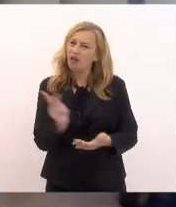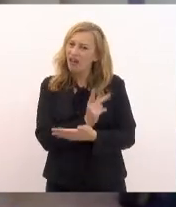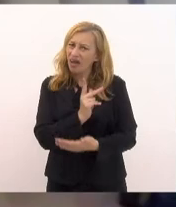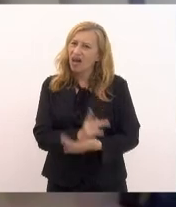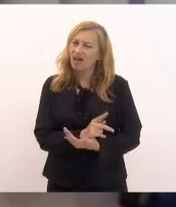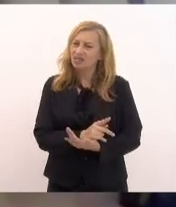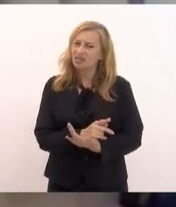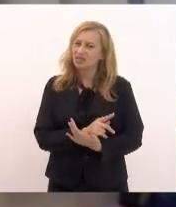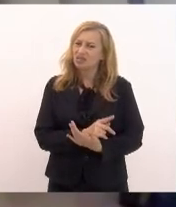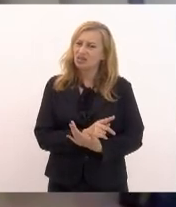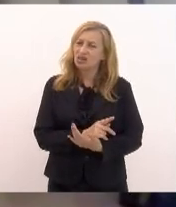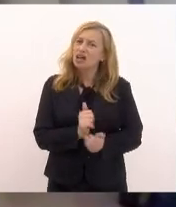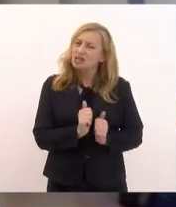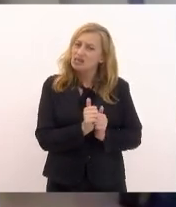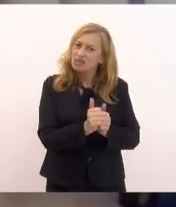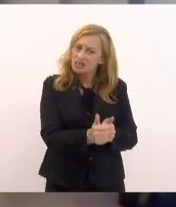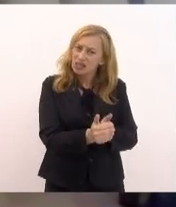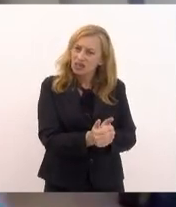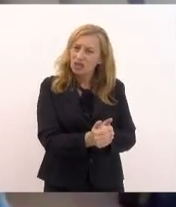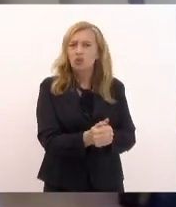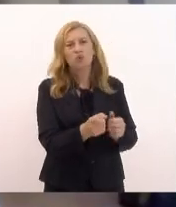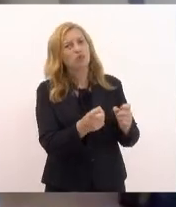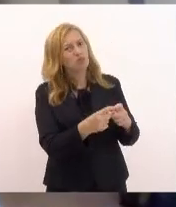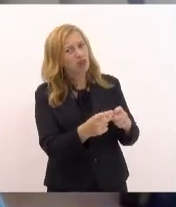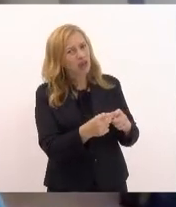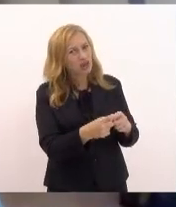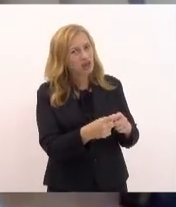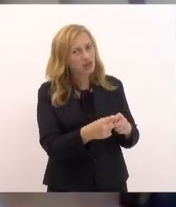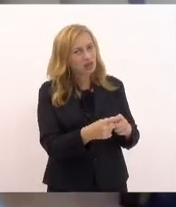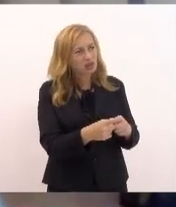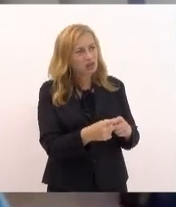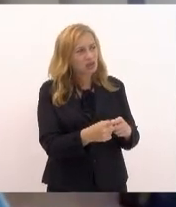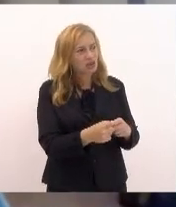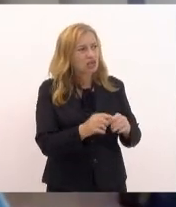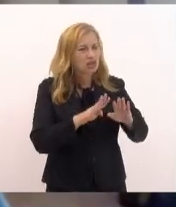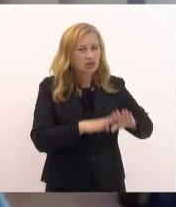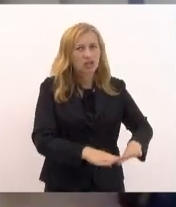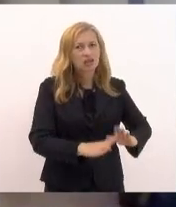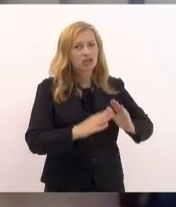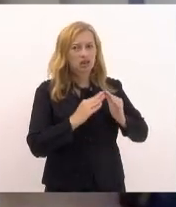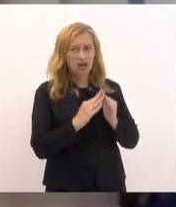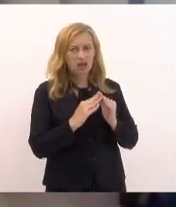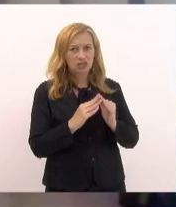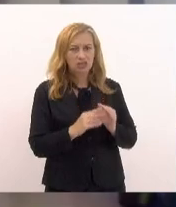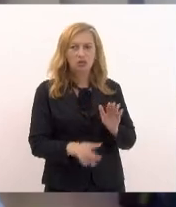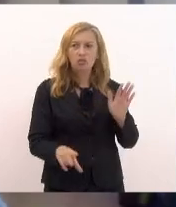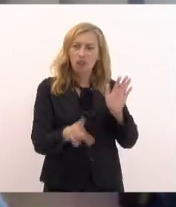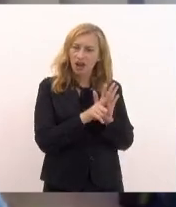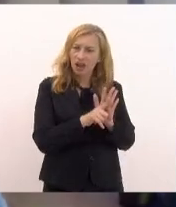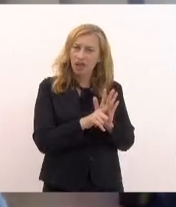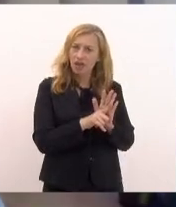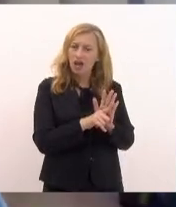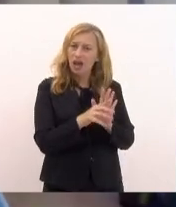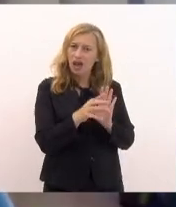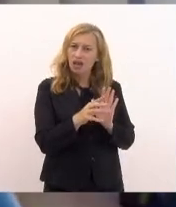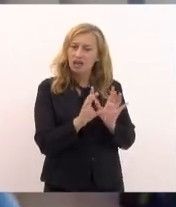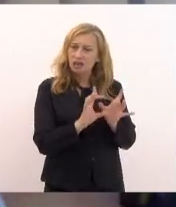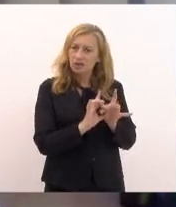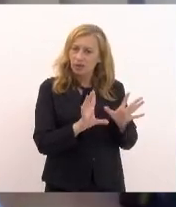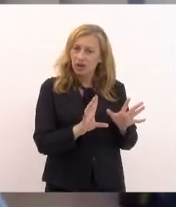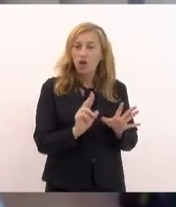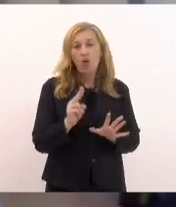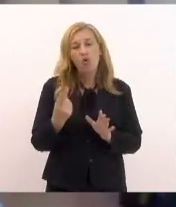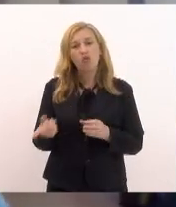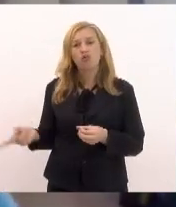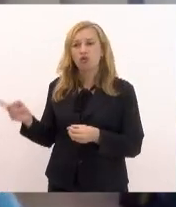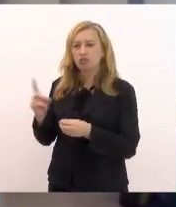entre seguir a orientação médica e ficar de trabalho remoto de acordo com o que a lei permite, ou